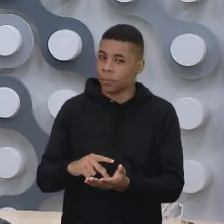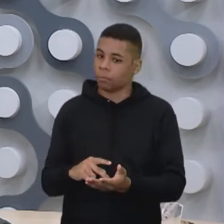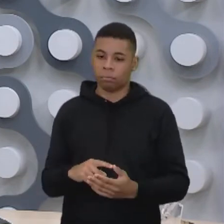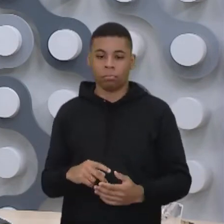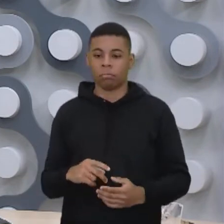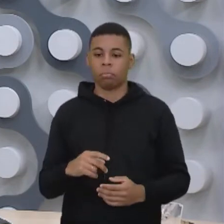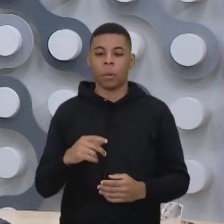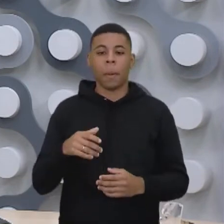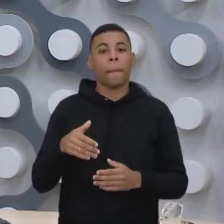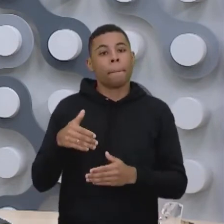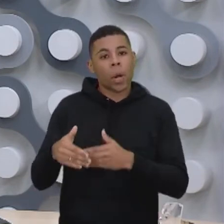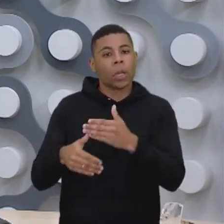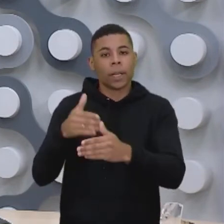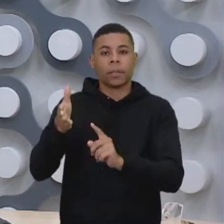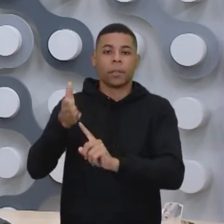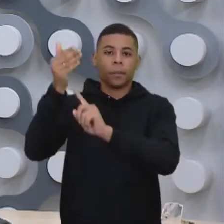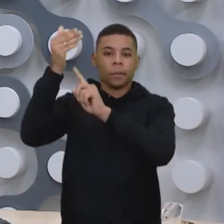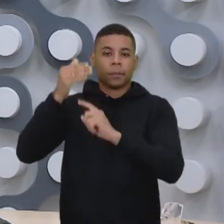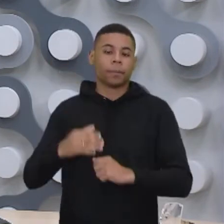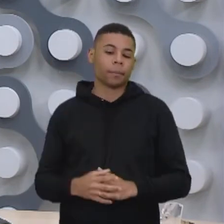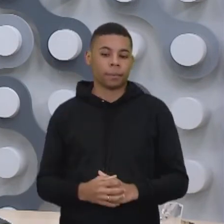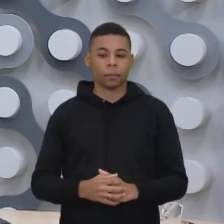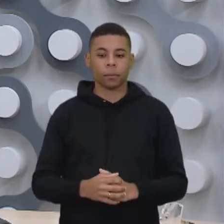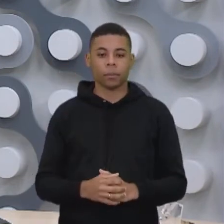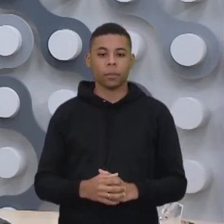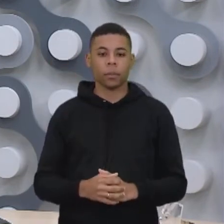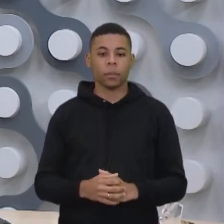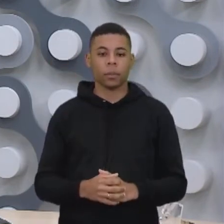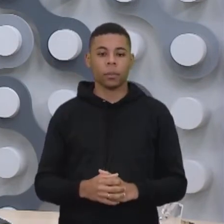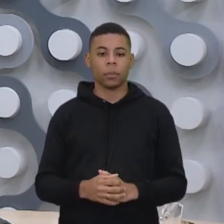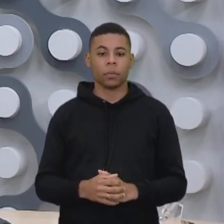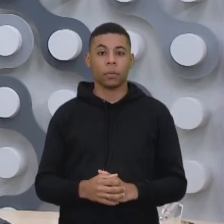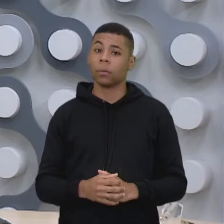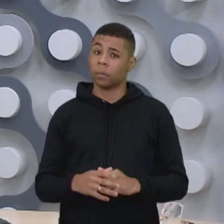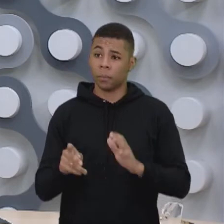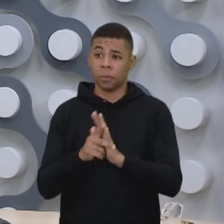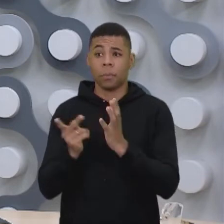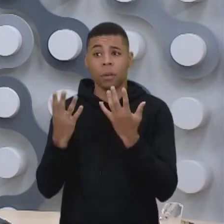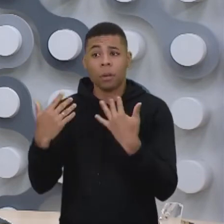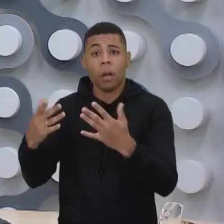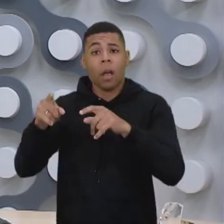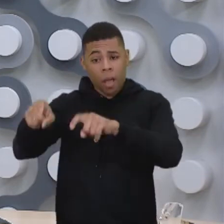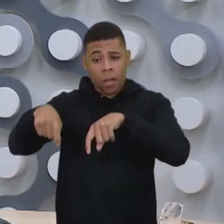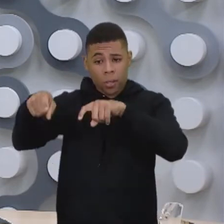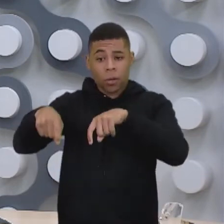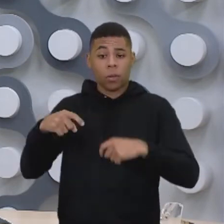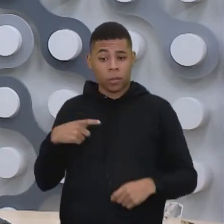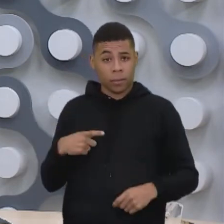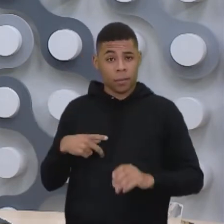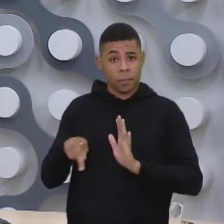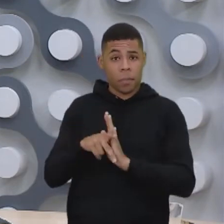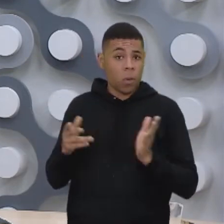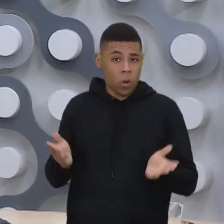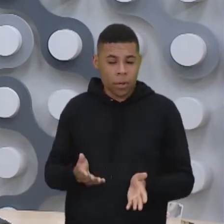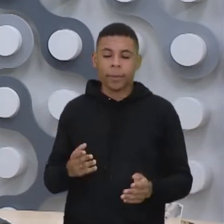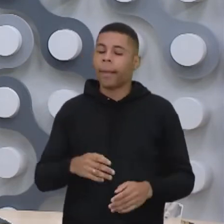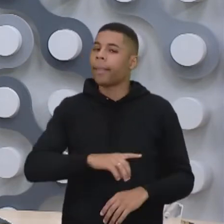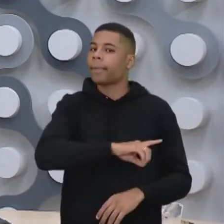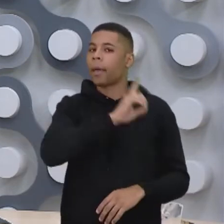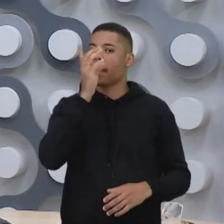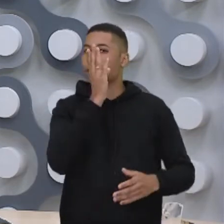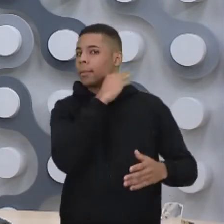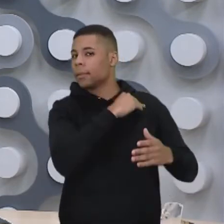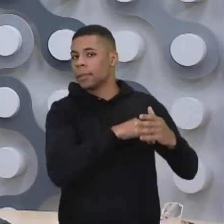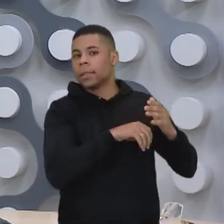também com o processo tecnológico, né, e a modernização agrícola que nós temos hoje e já temos aí desde meados do